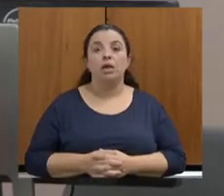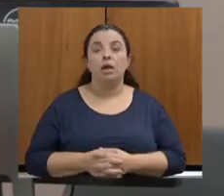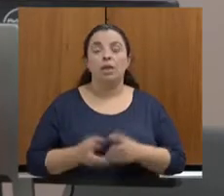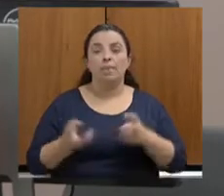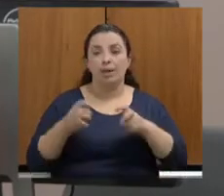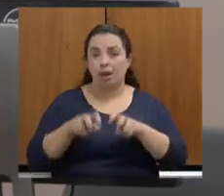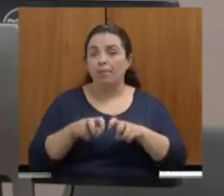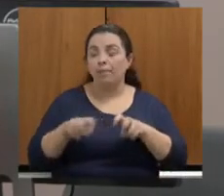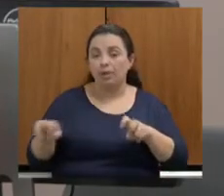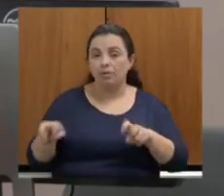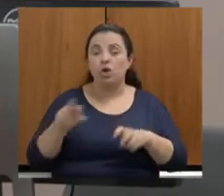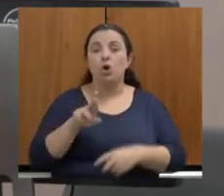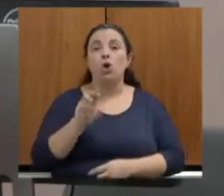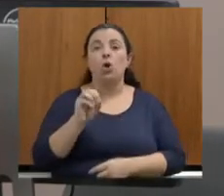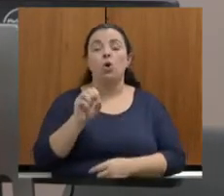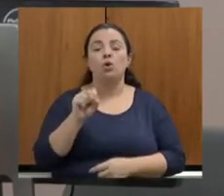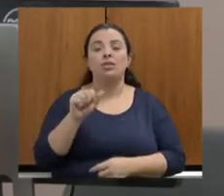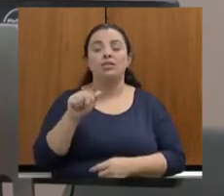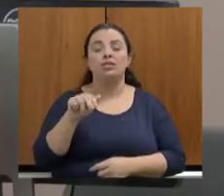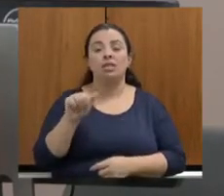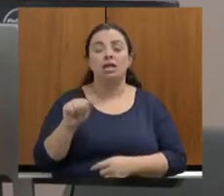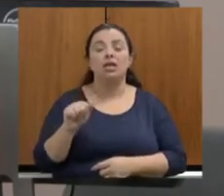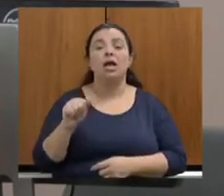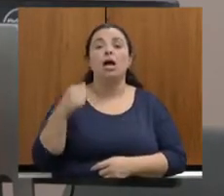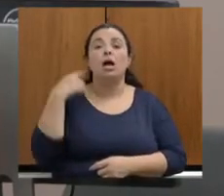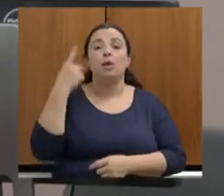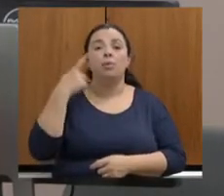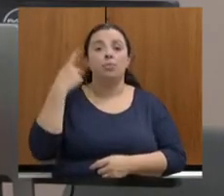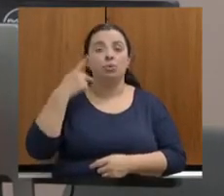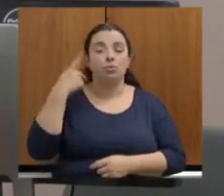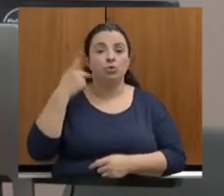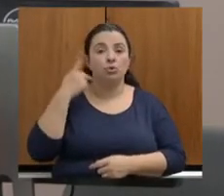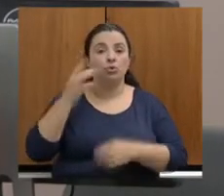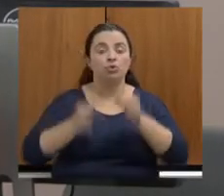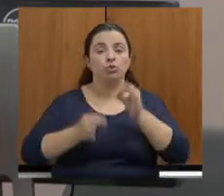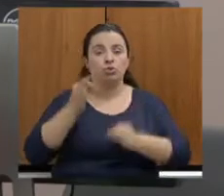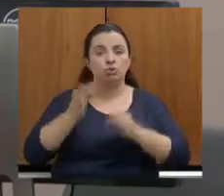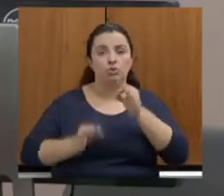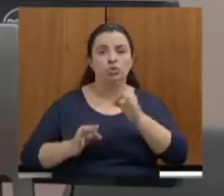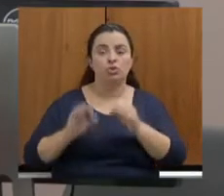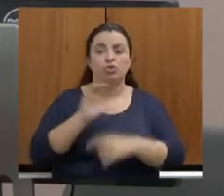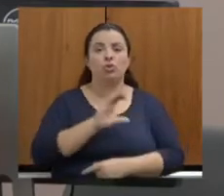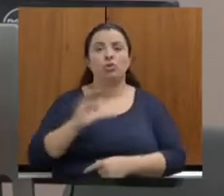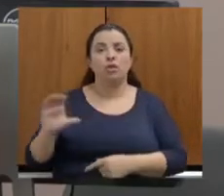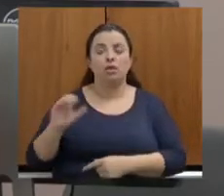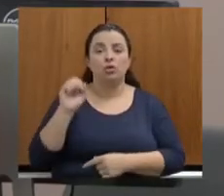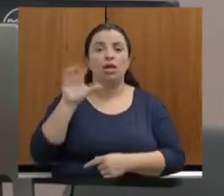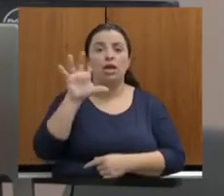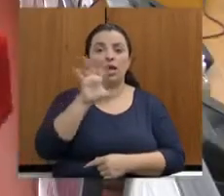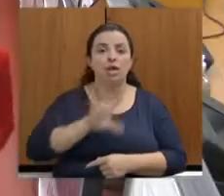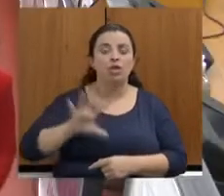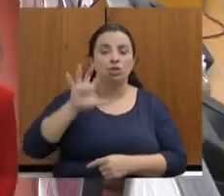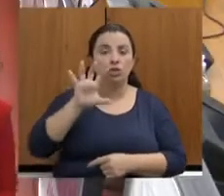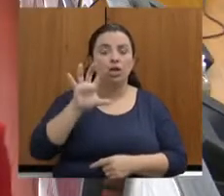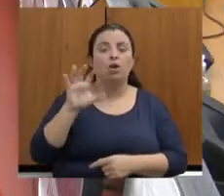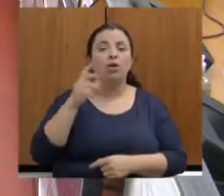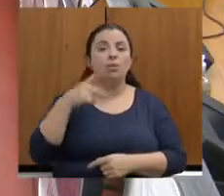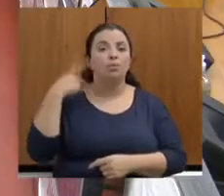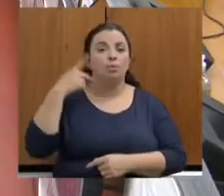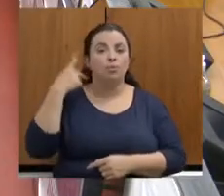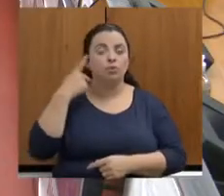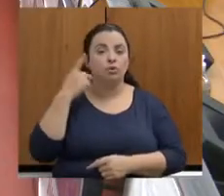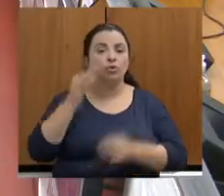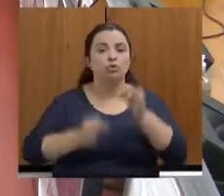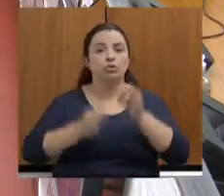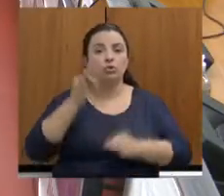convido Hosana Regina Andrade de Freitas promotora de Justiça coordenadora Regional das promotorias de Justiça do meio